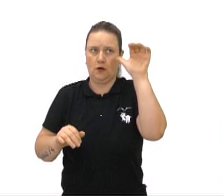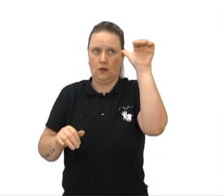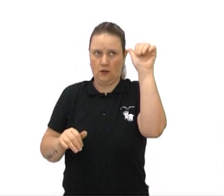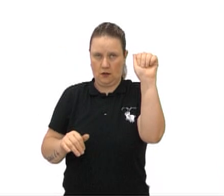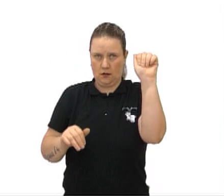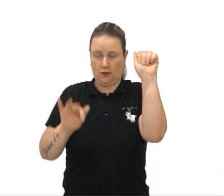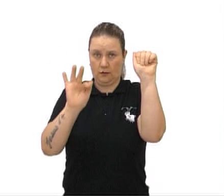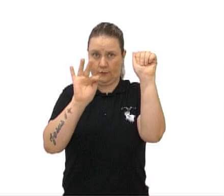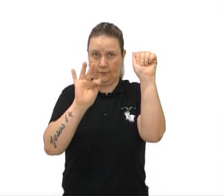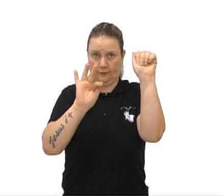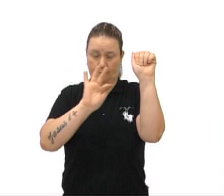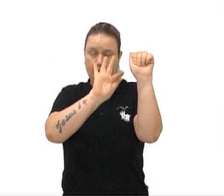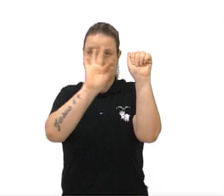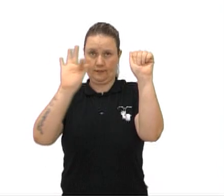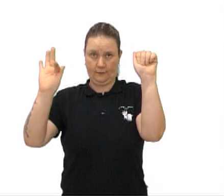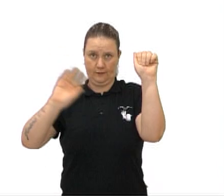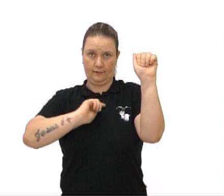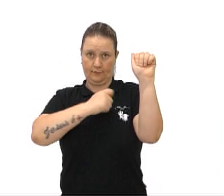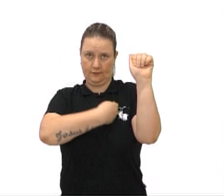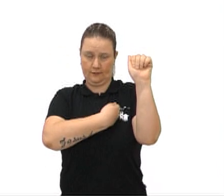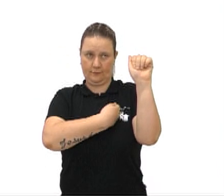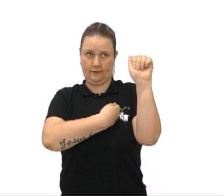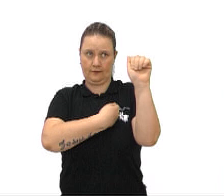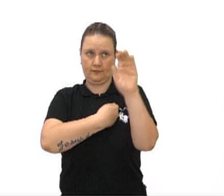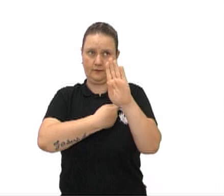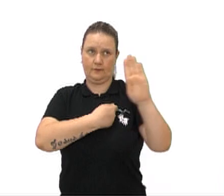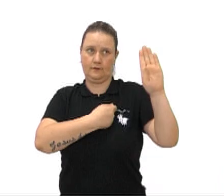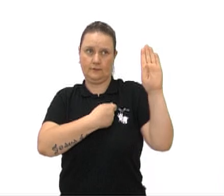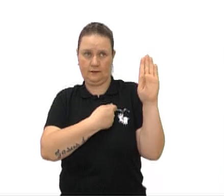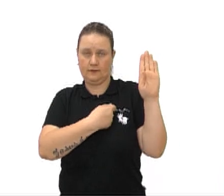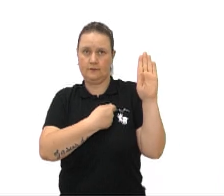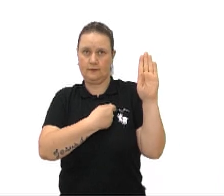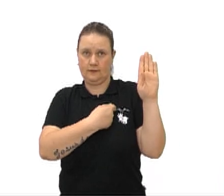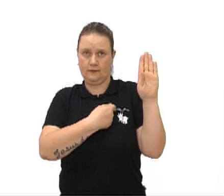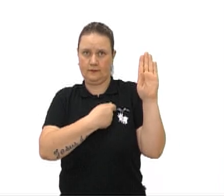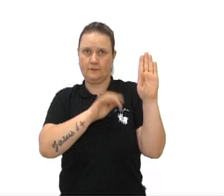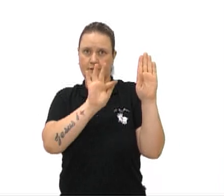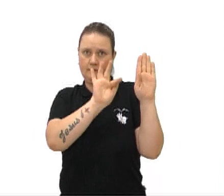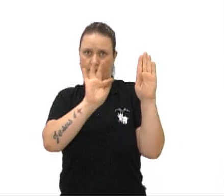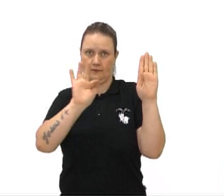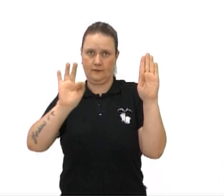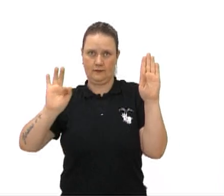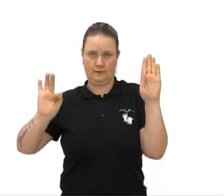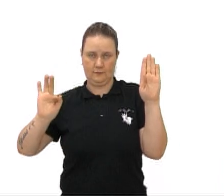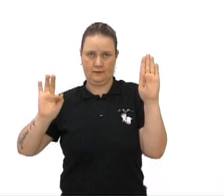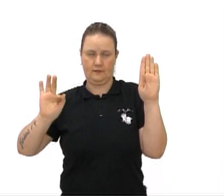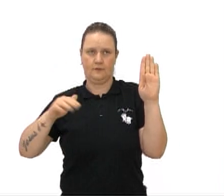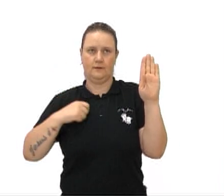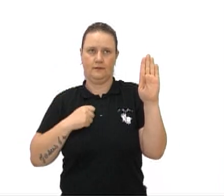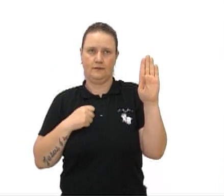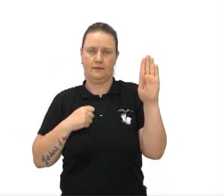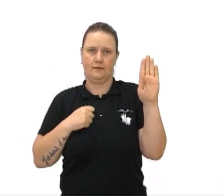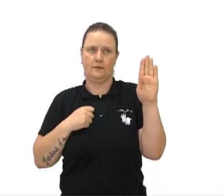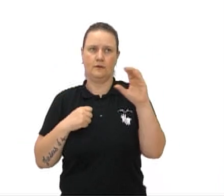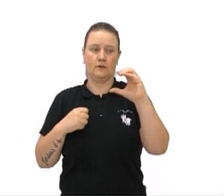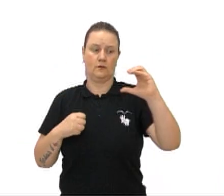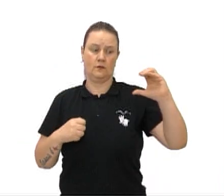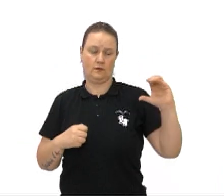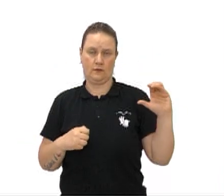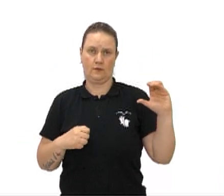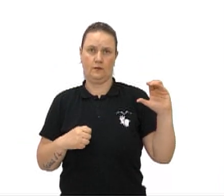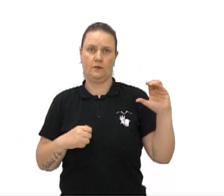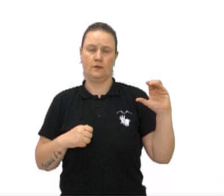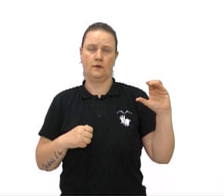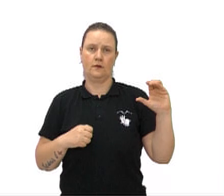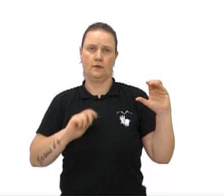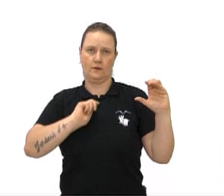el primer día de clase de Pedro. La B, las nuevas amigas de Pedro son Carmen y Laura. La C,